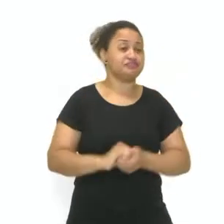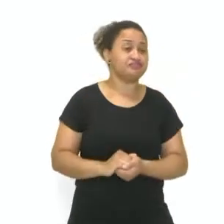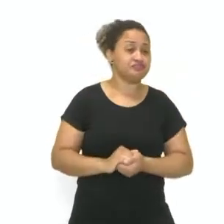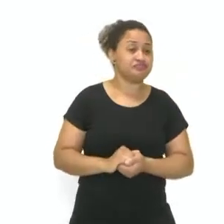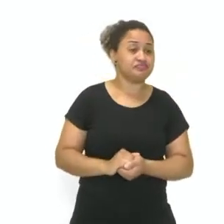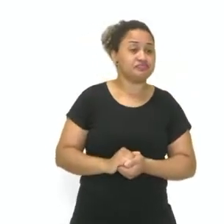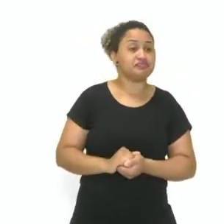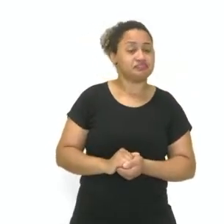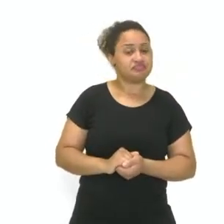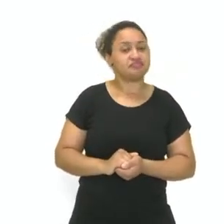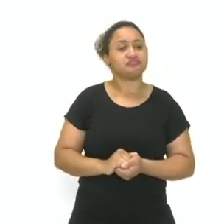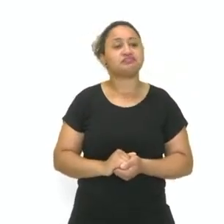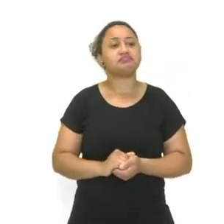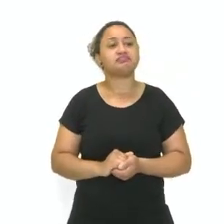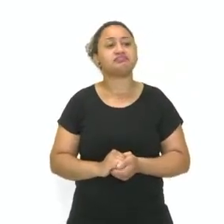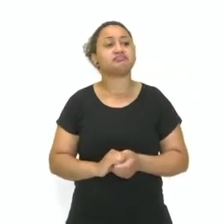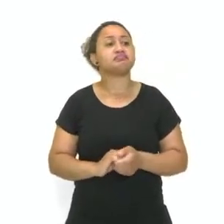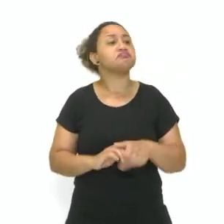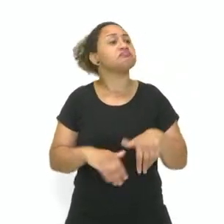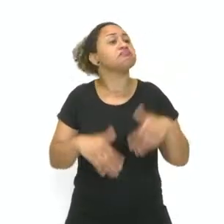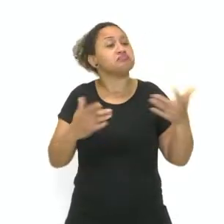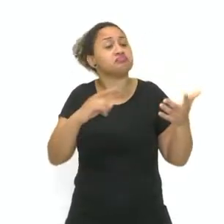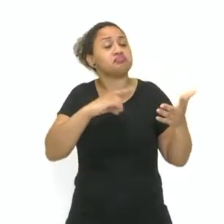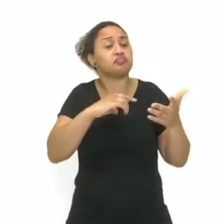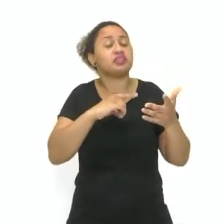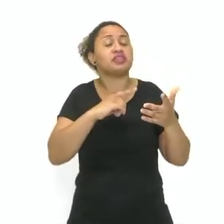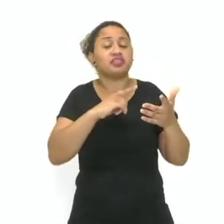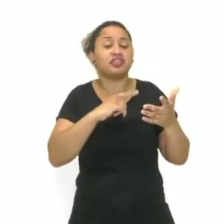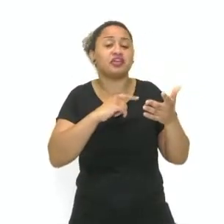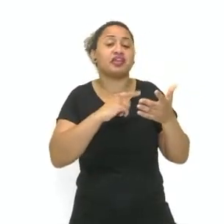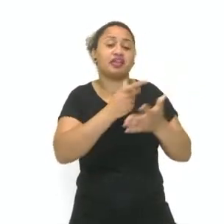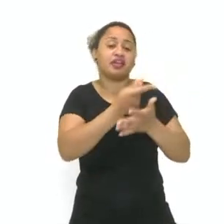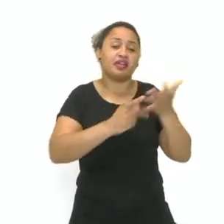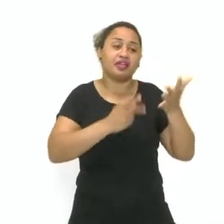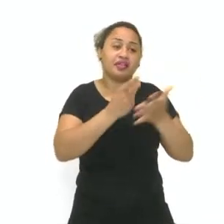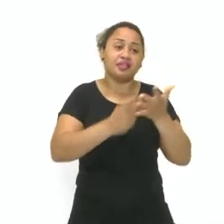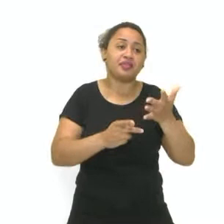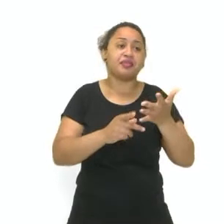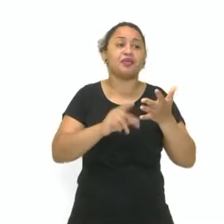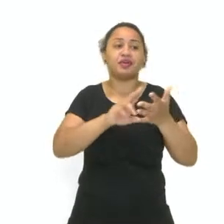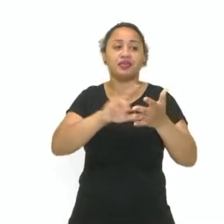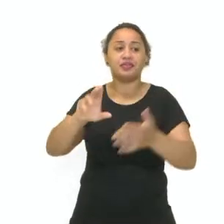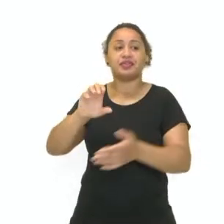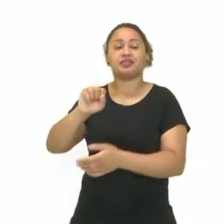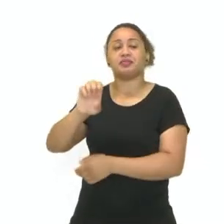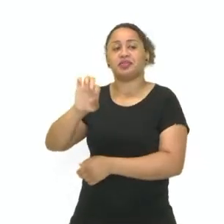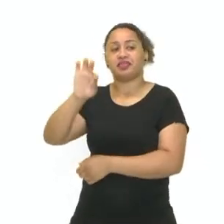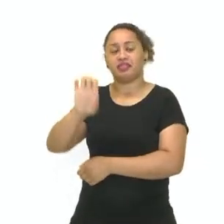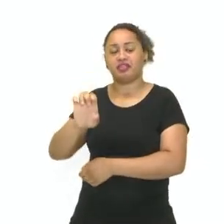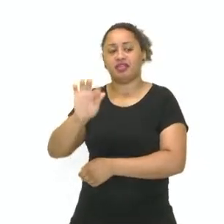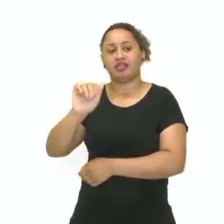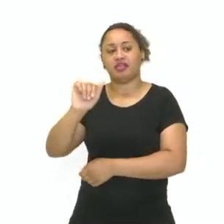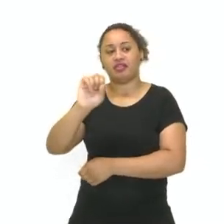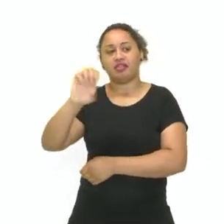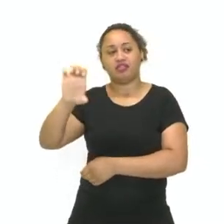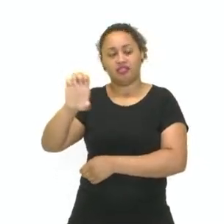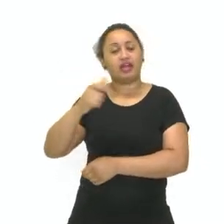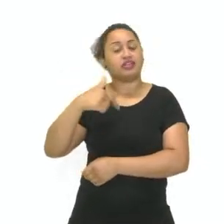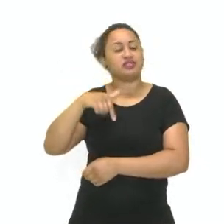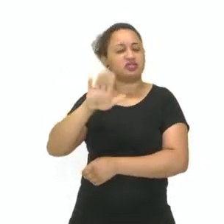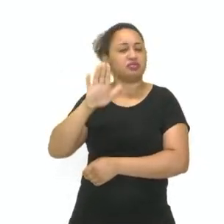escreve-se gauche. Está no poema de Sete Faces, que é uma das composições mais populares do Drummond,